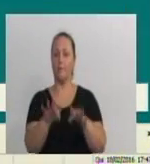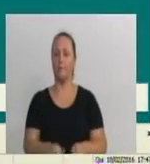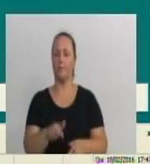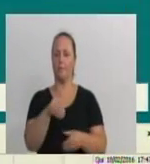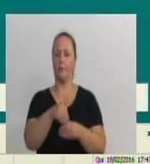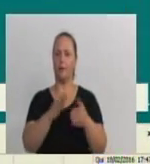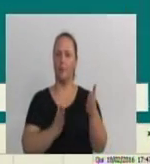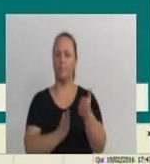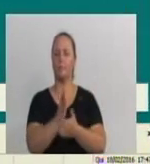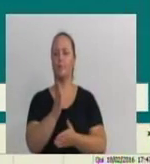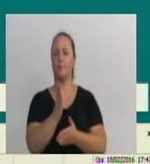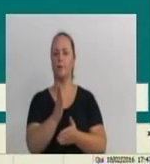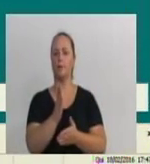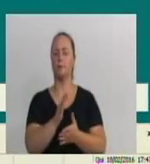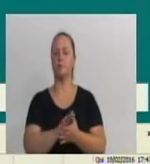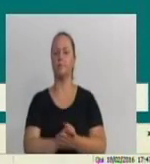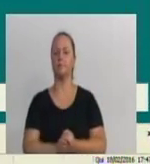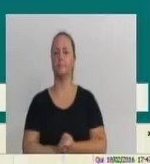Aprovado.